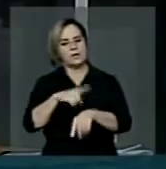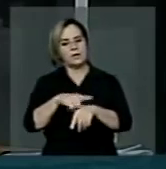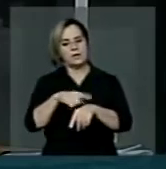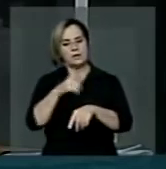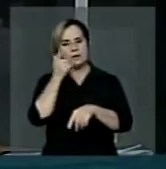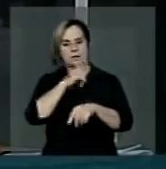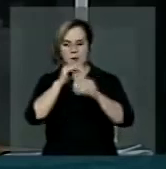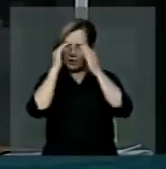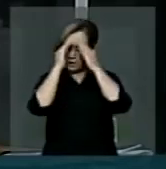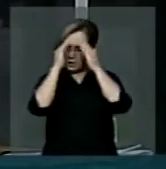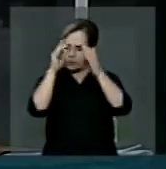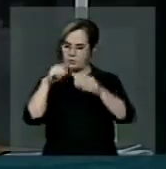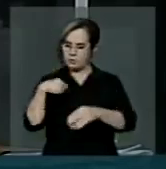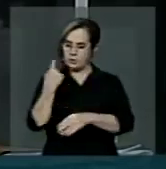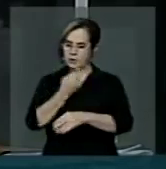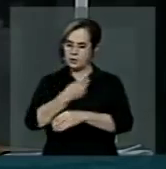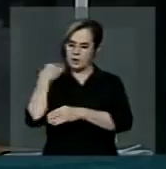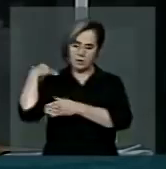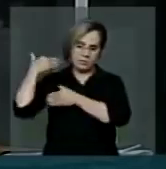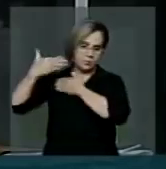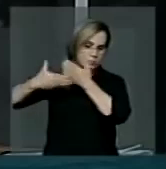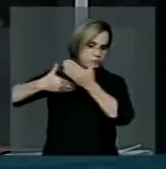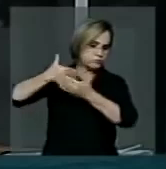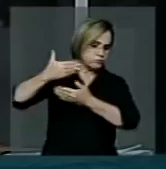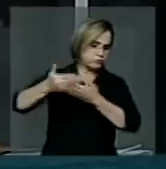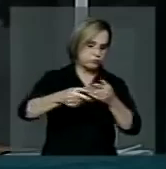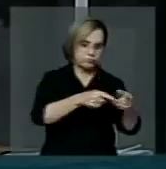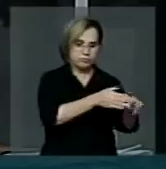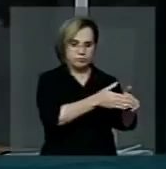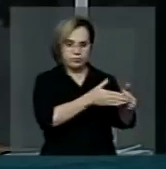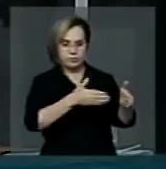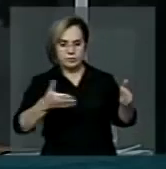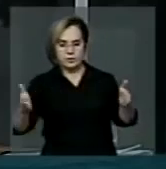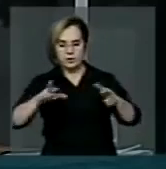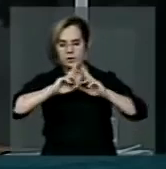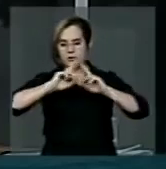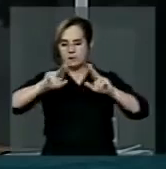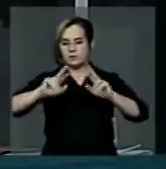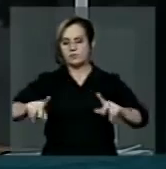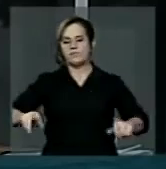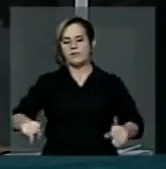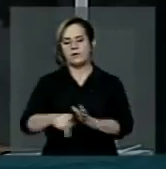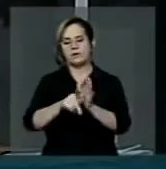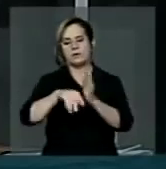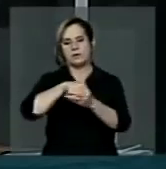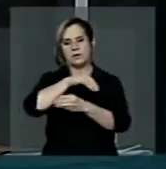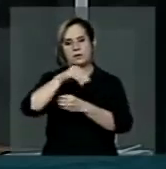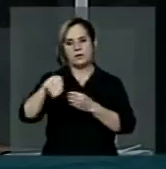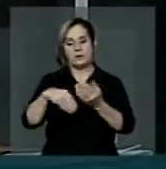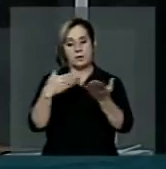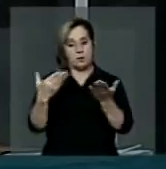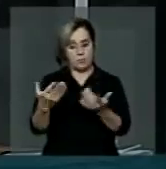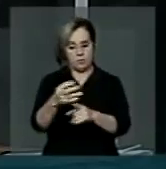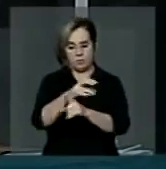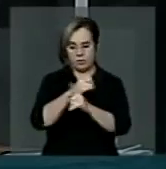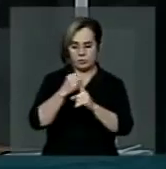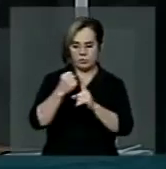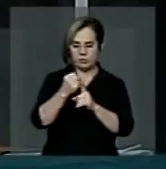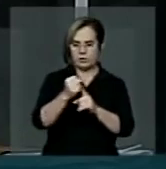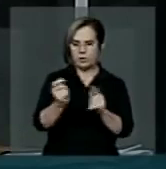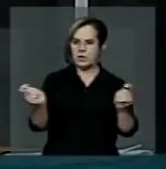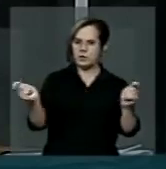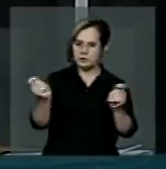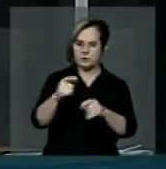respeitarmos nossa formação diversa, essa diversidade heterogênea. Uma sociedade onde há espaço